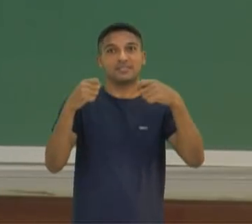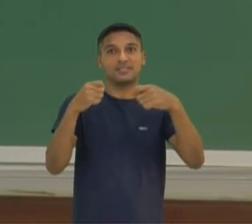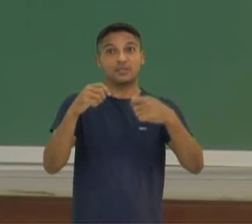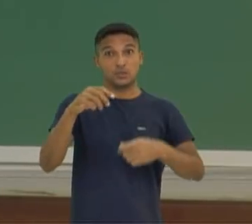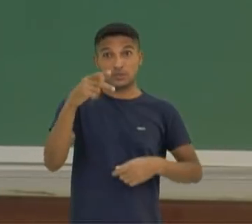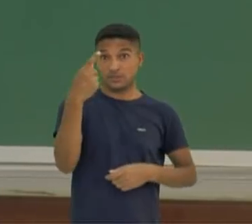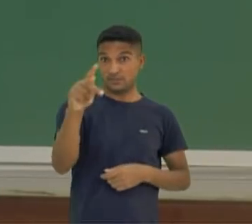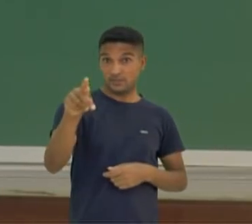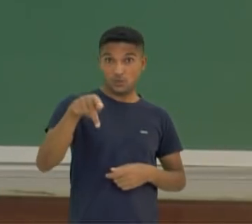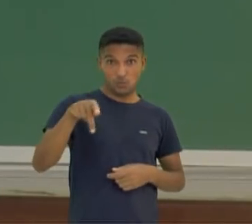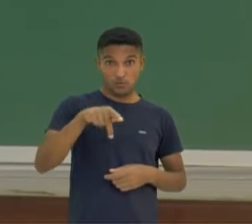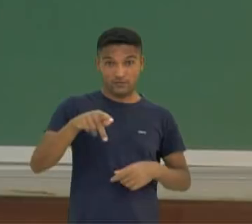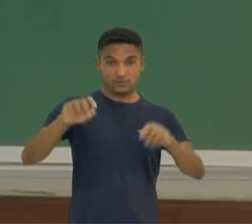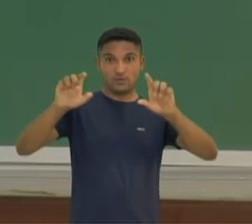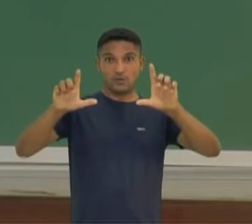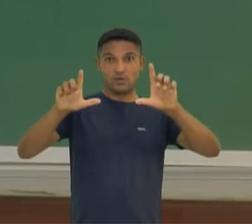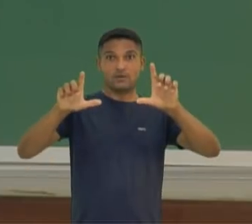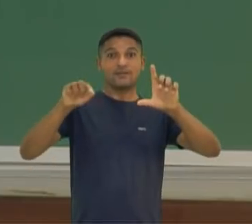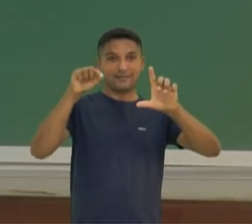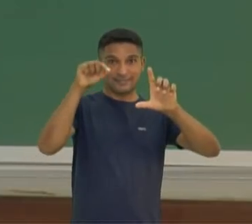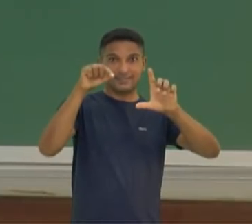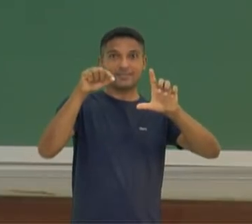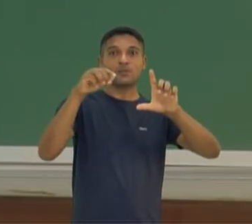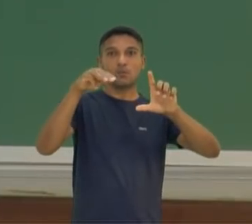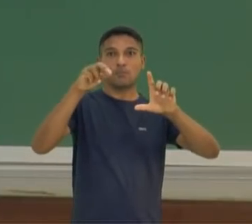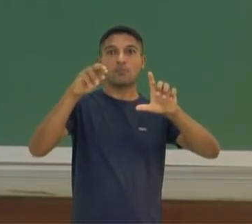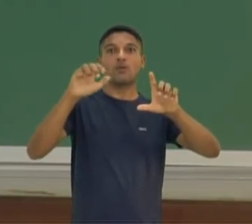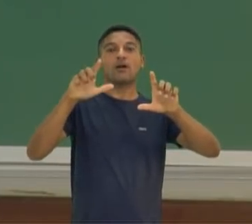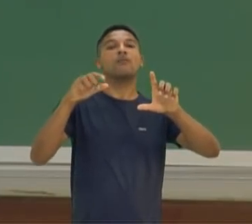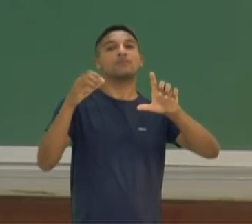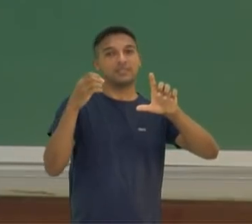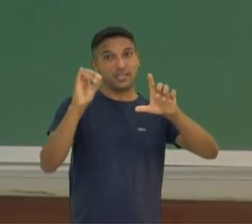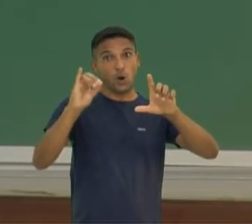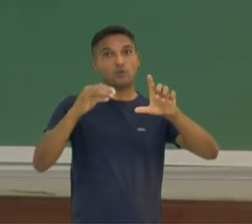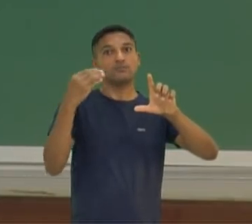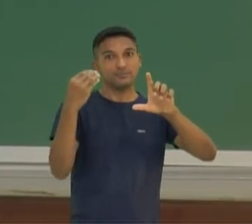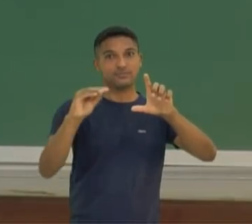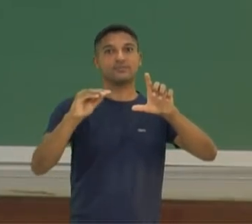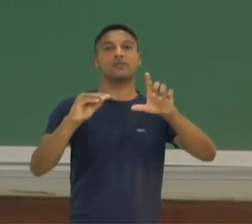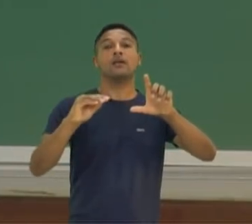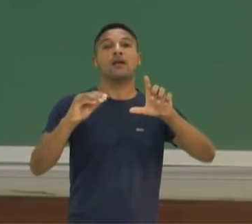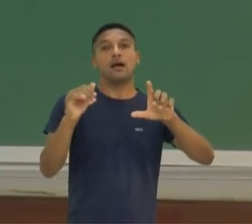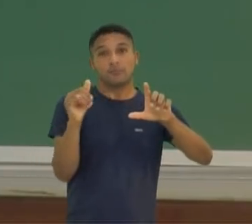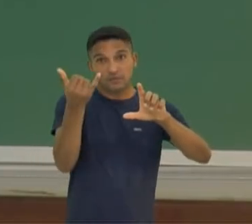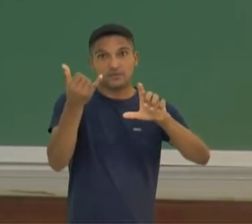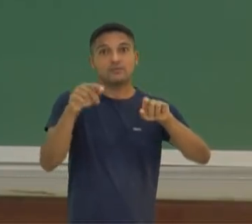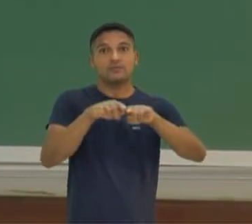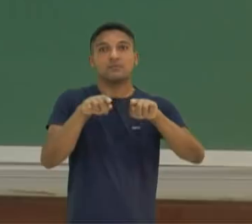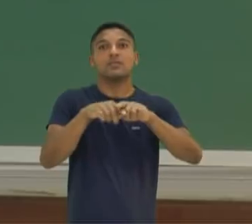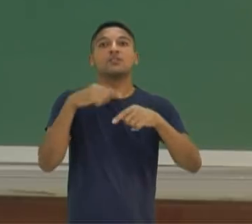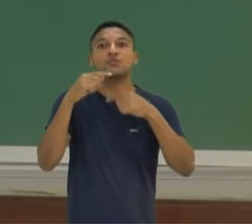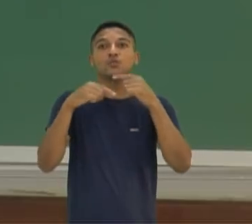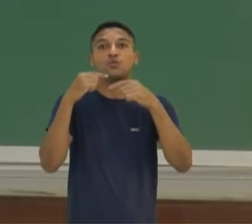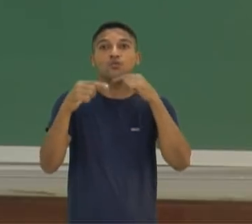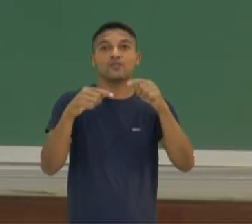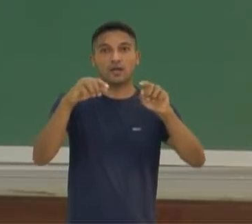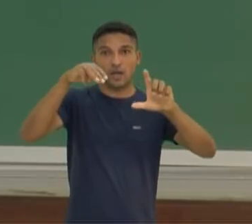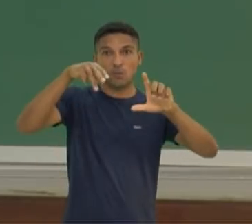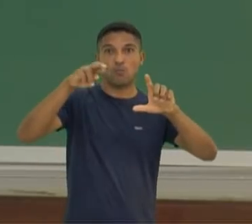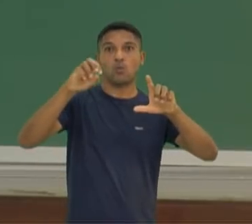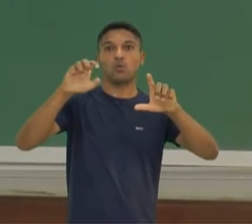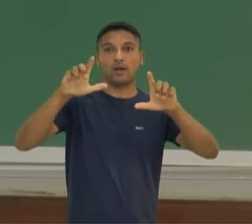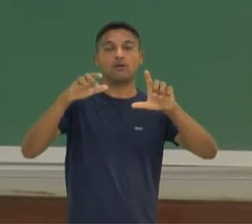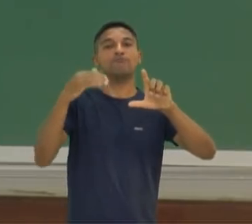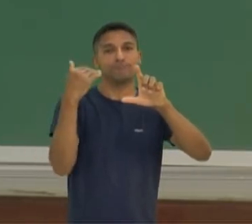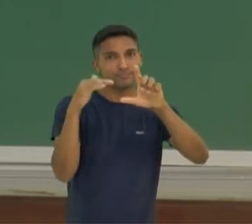seu professor na hora do Meet. Aproveite para tirar as dúvidas nesse momento com o seu professor. Beleza? Então vamos